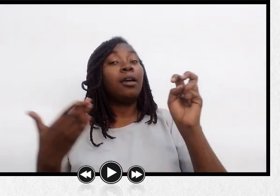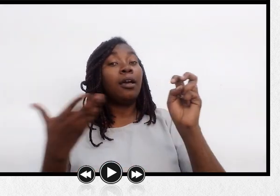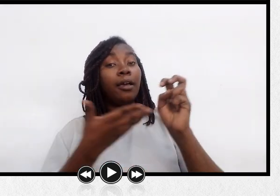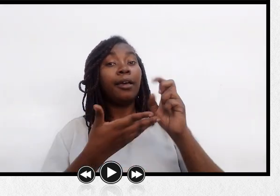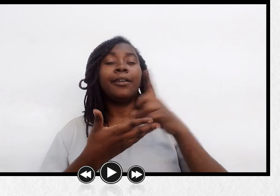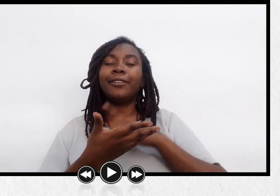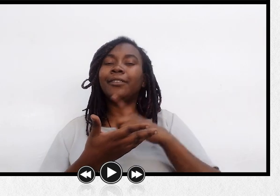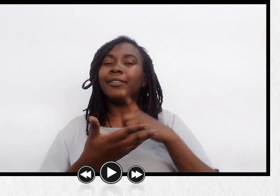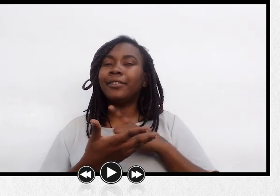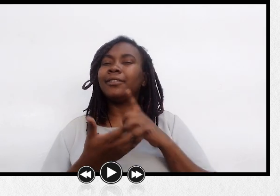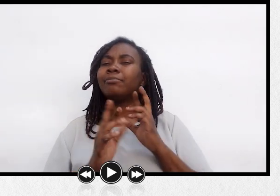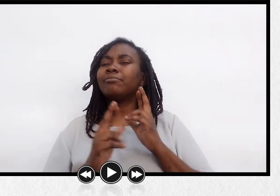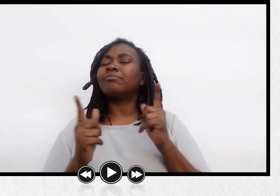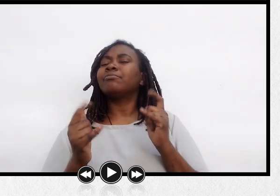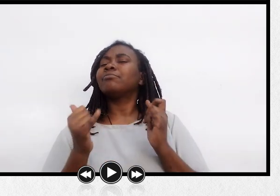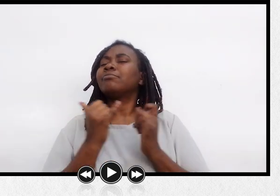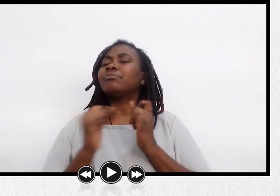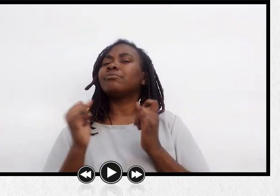uma peculiaridade.